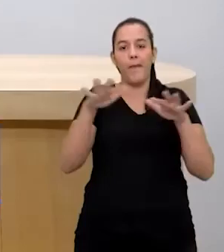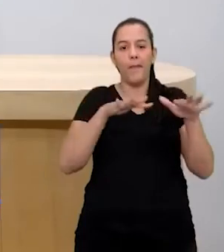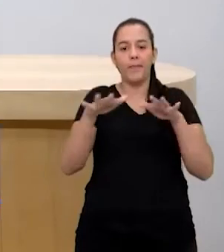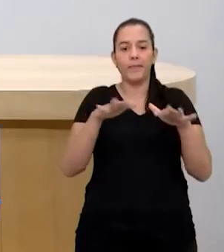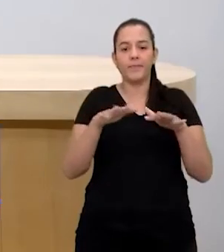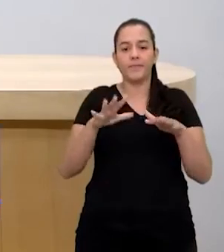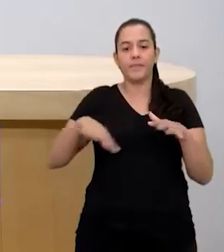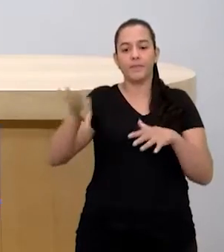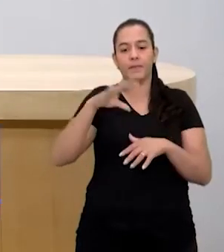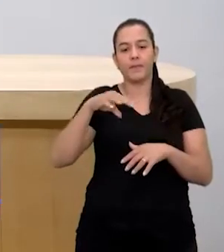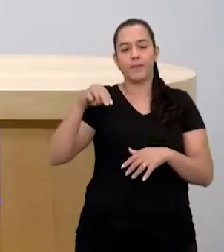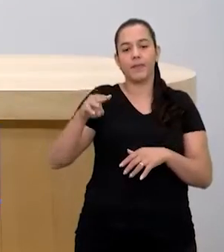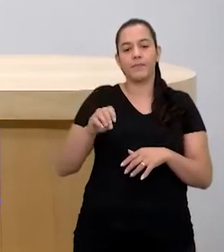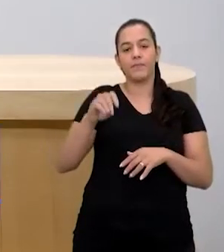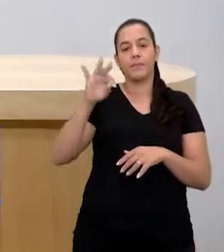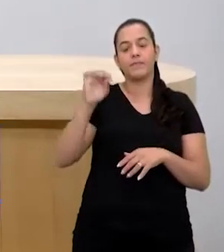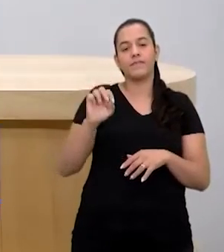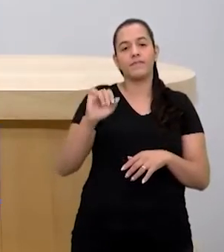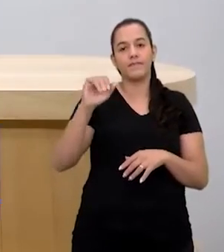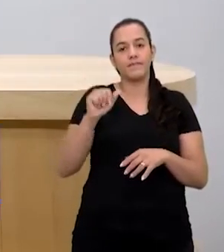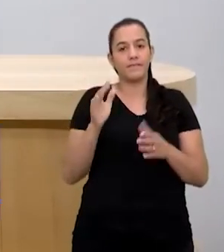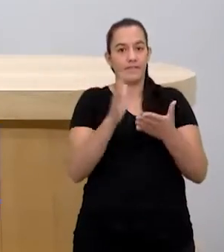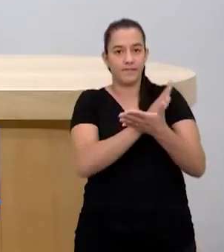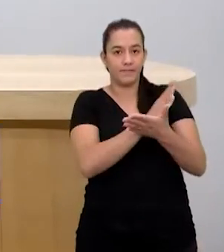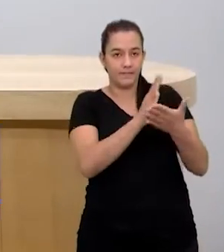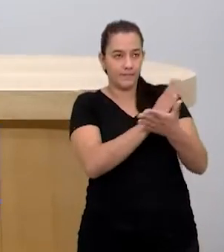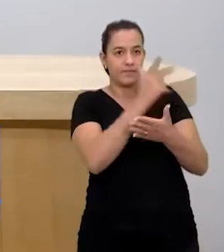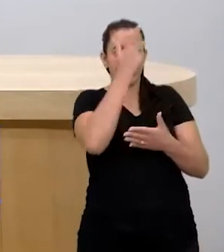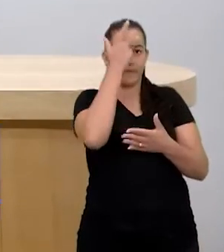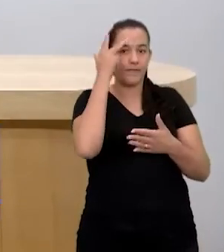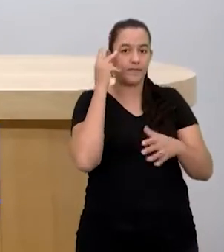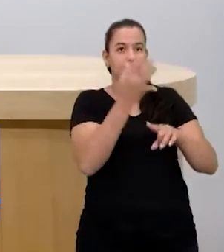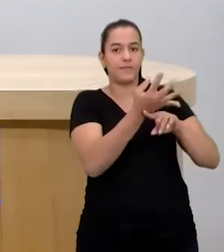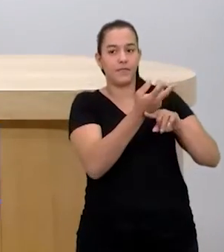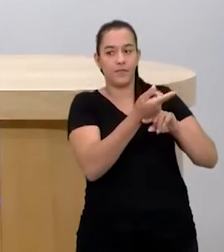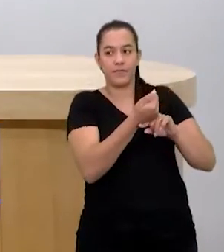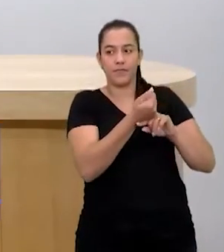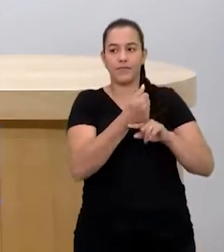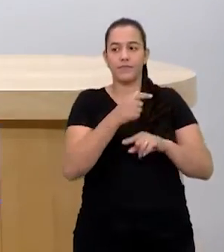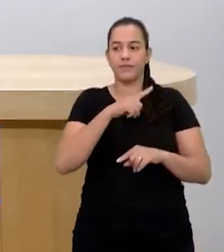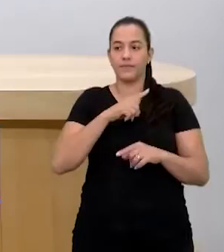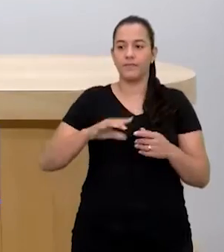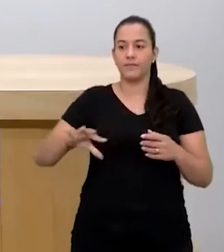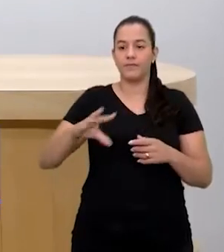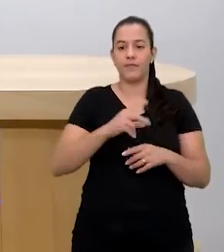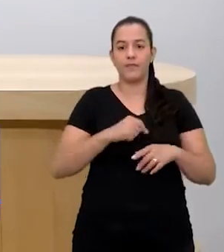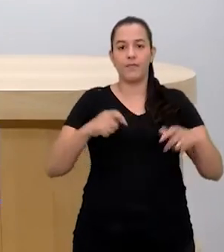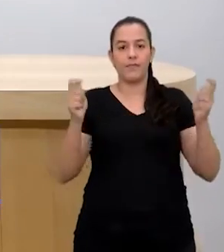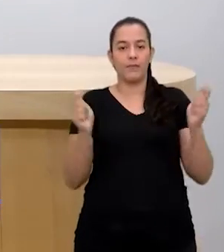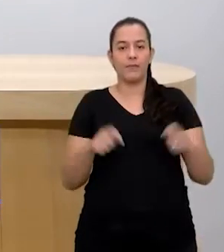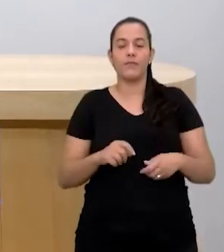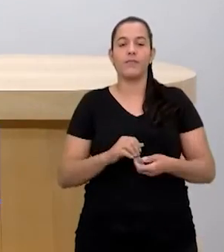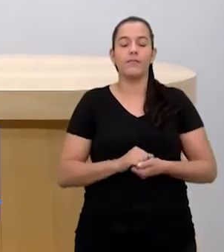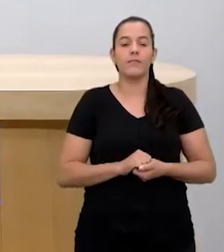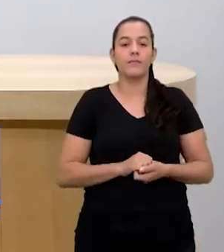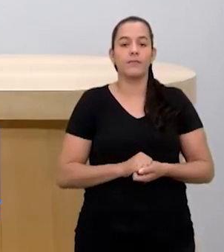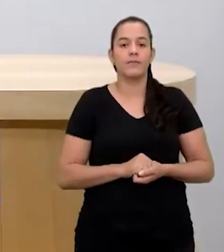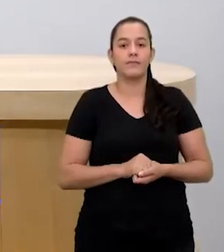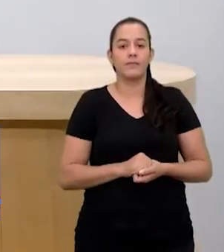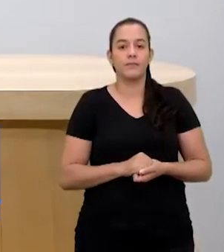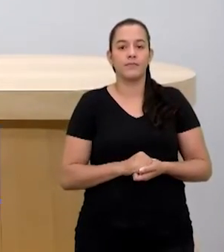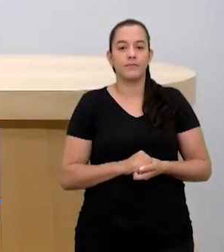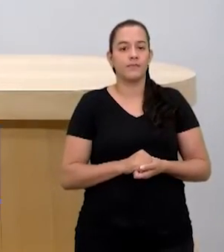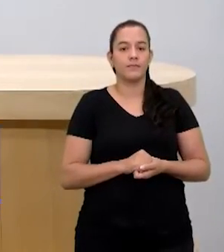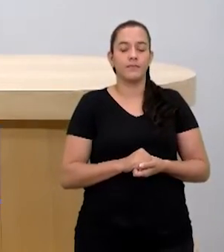que aconteceu? Alguns artistas que estavam unidos, assim... É importante pensar que